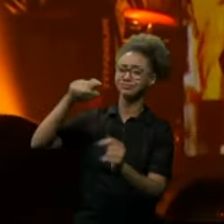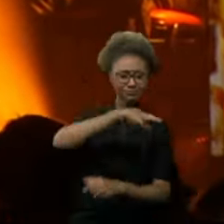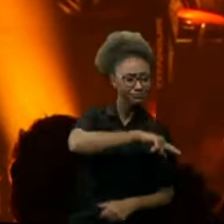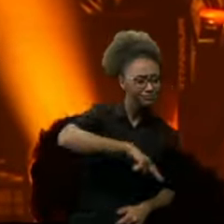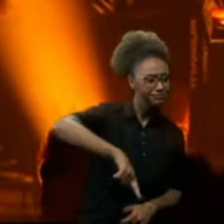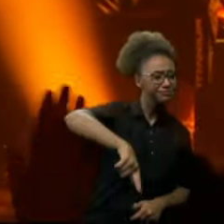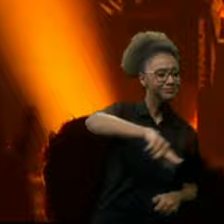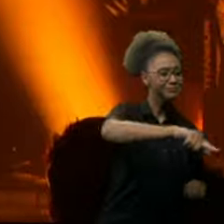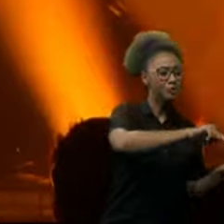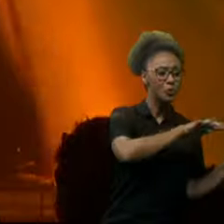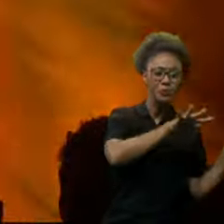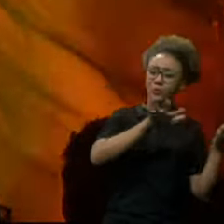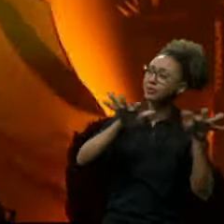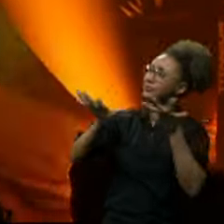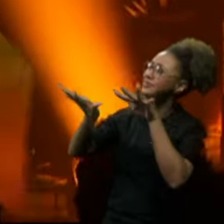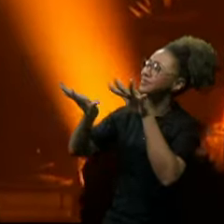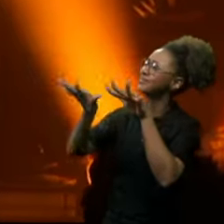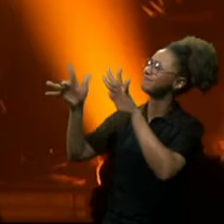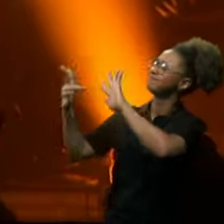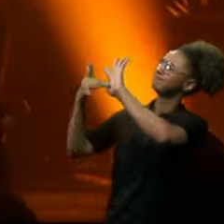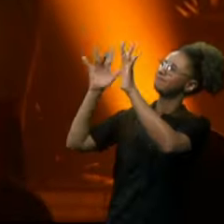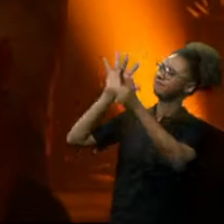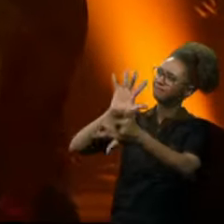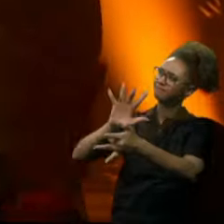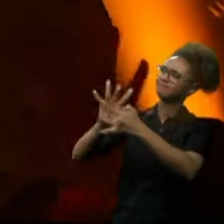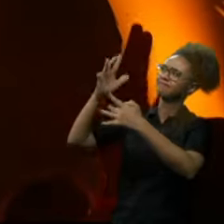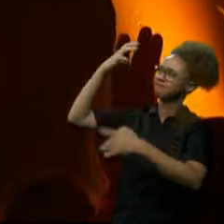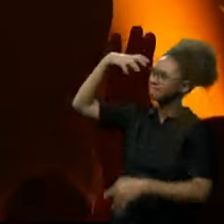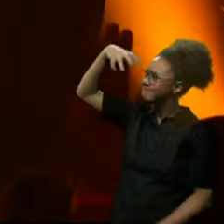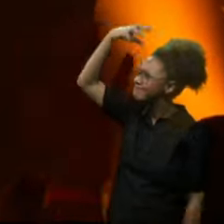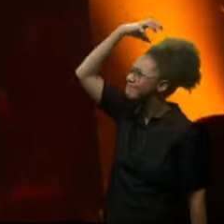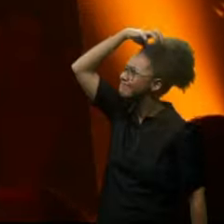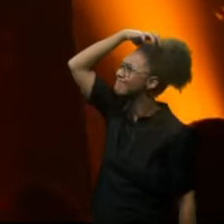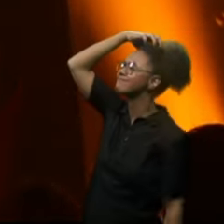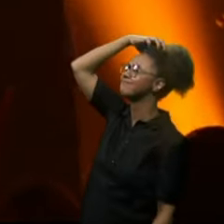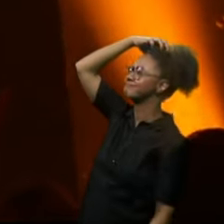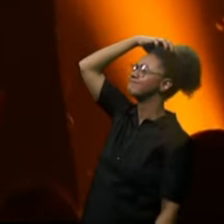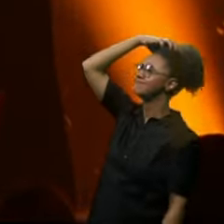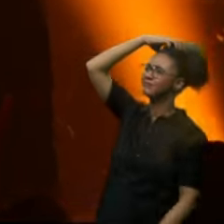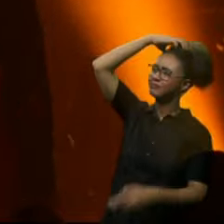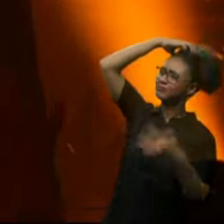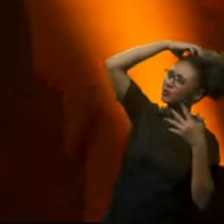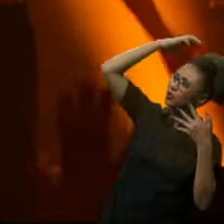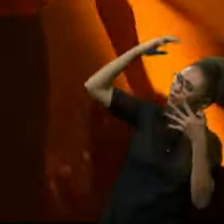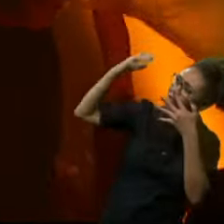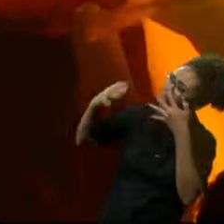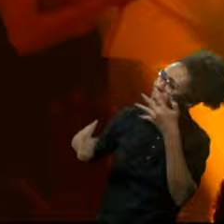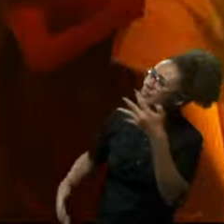E aí E aí